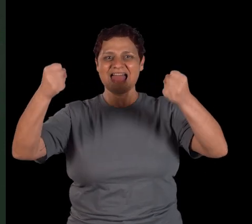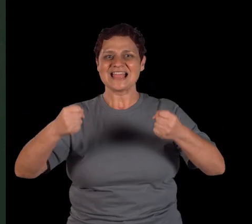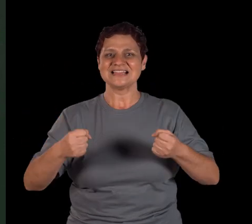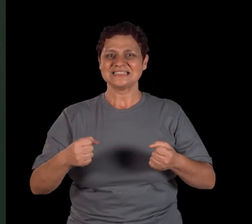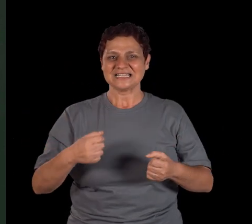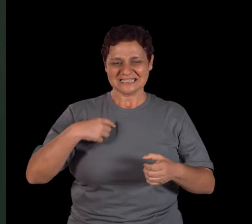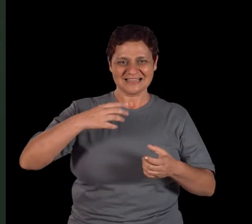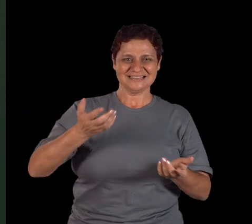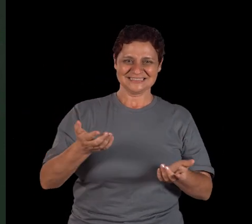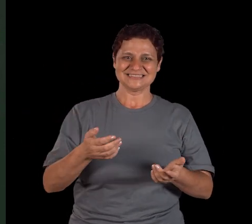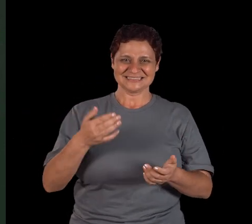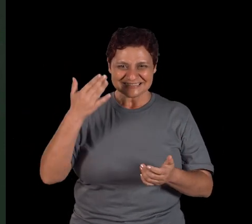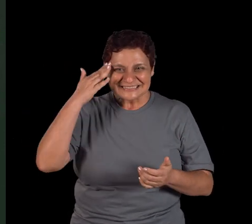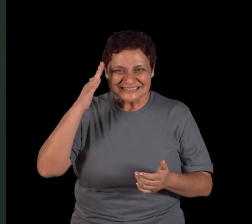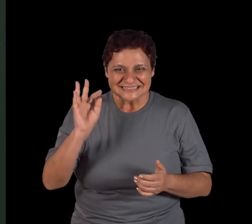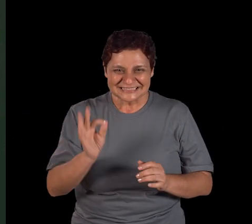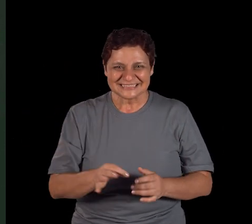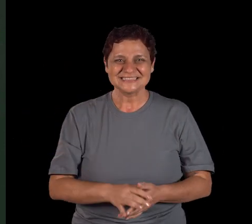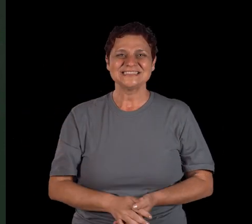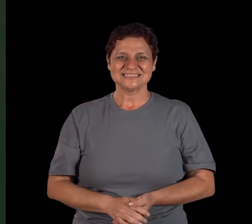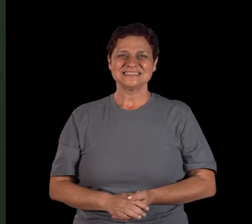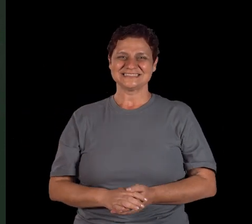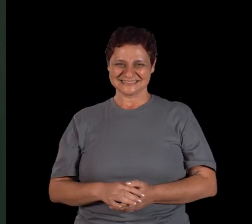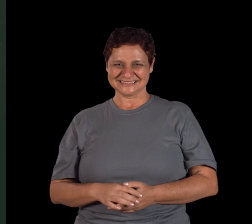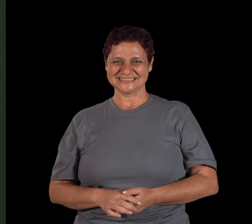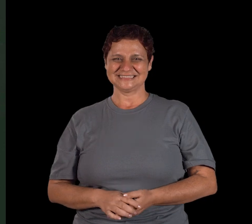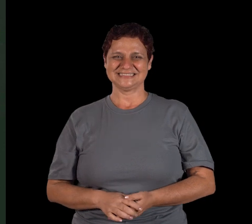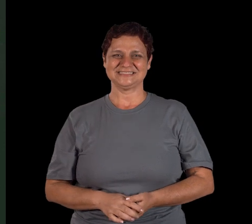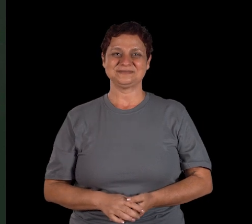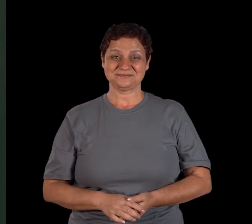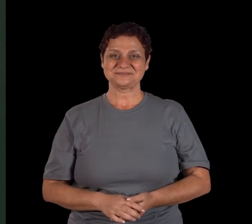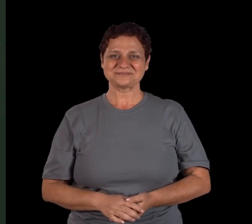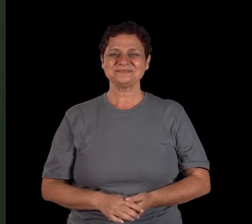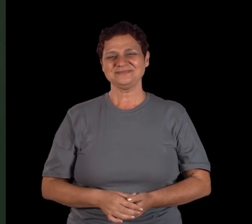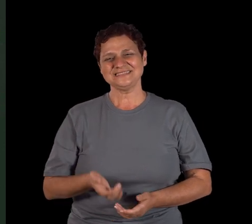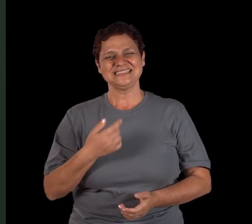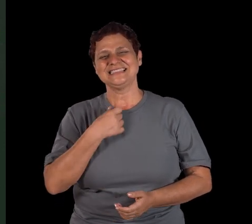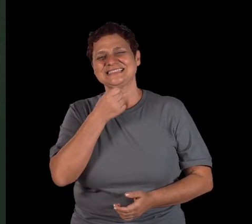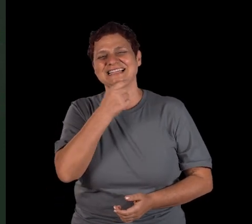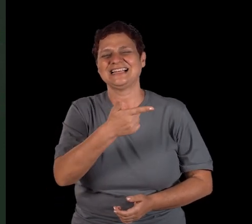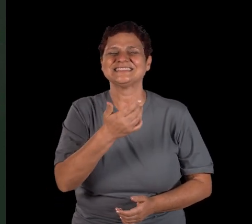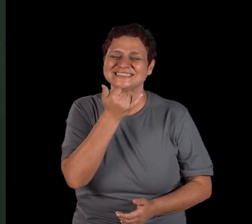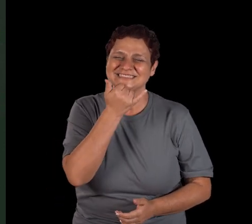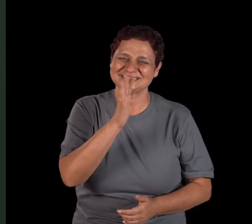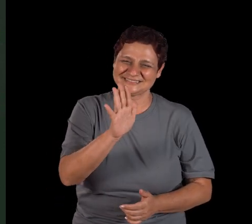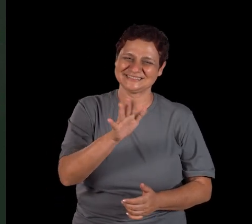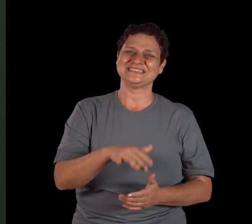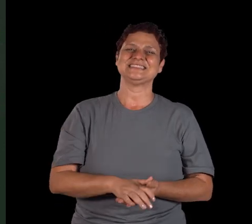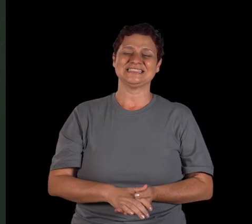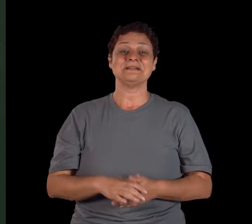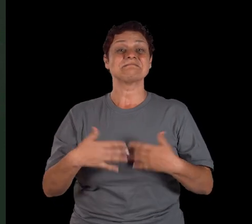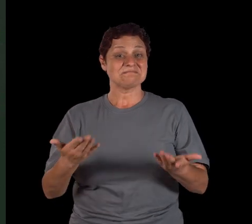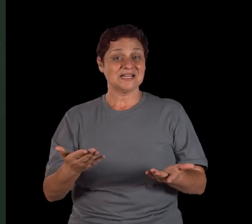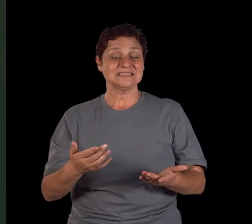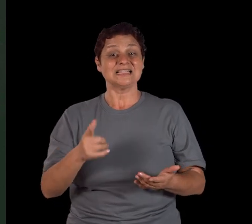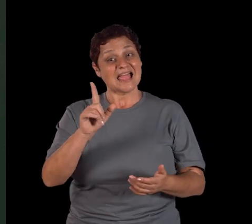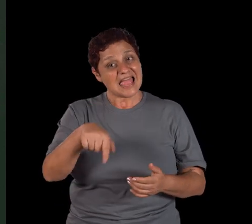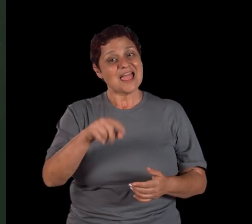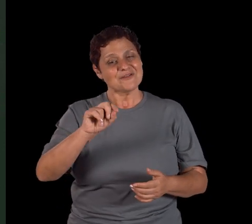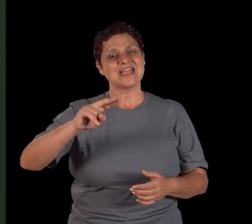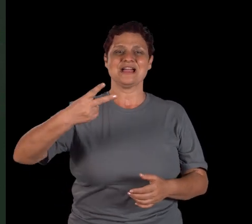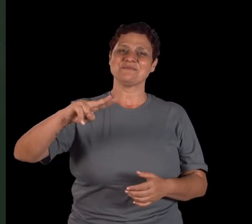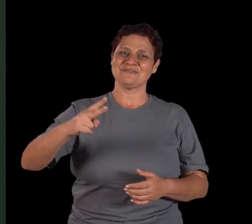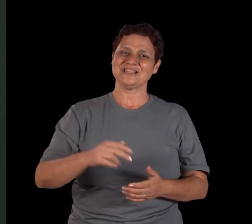A tampa, não a menininha torcer para a garrafa abrir. Meio sem graça? Tá, desculpa, foi mal. Beleza? Mas isso é a tal